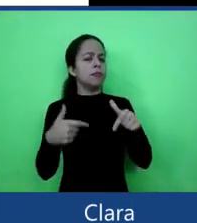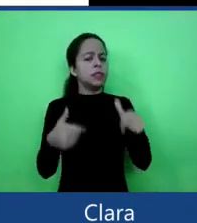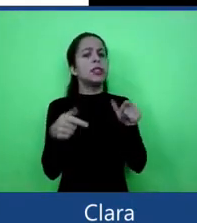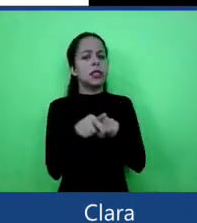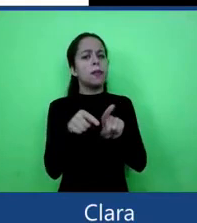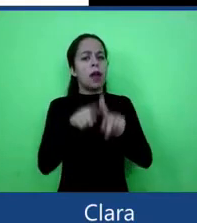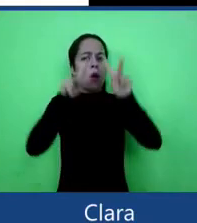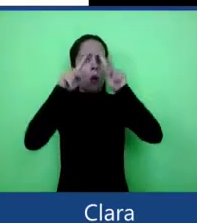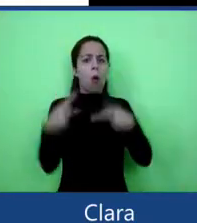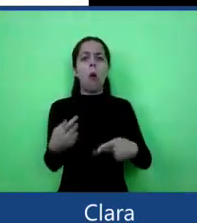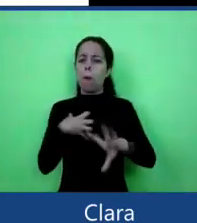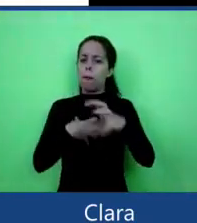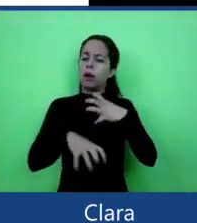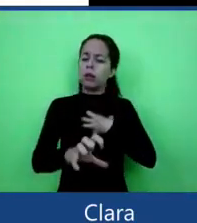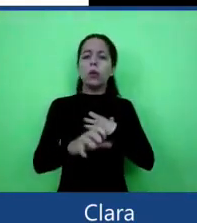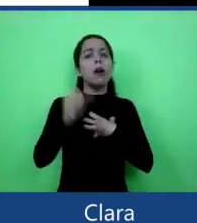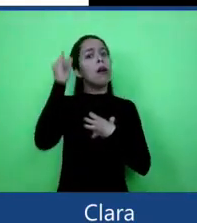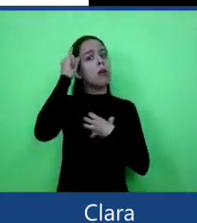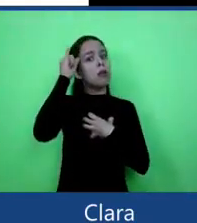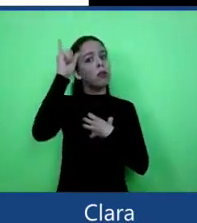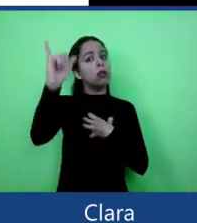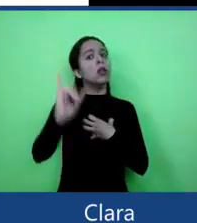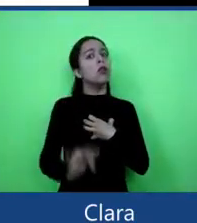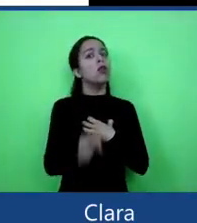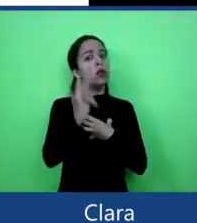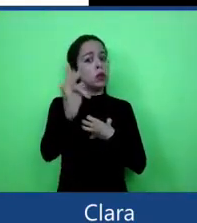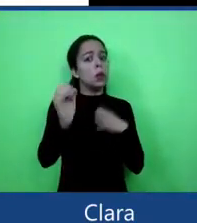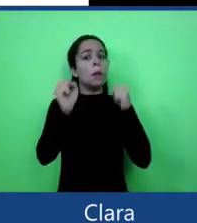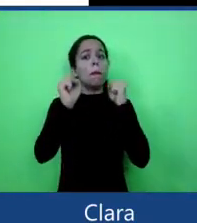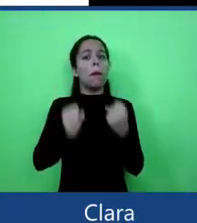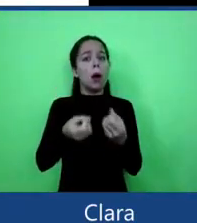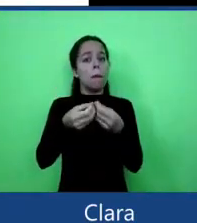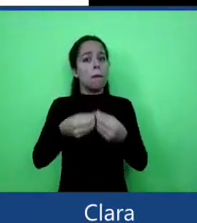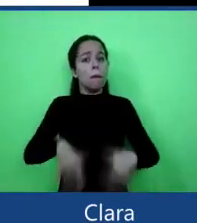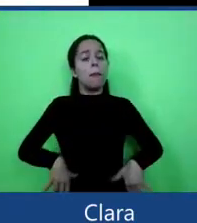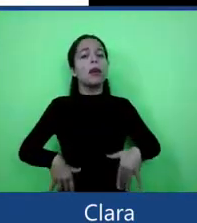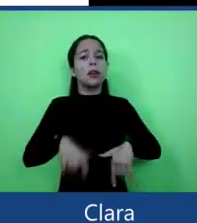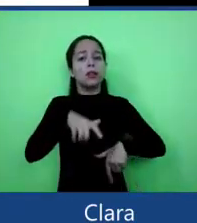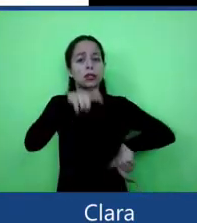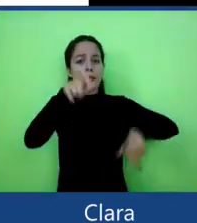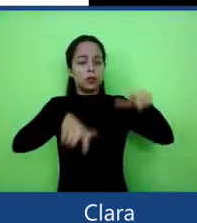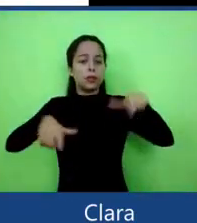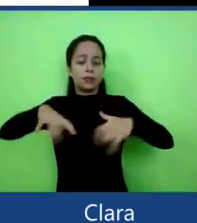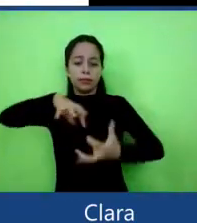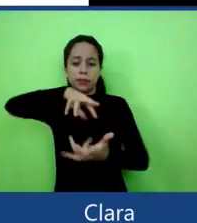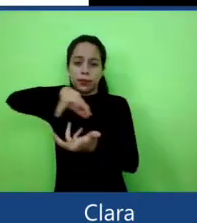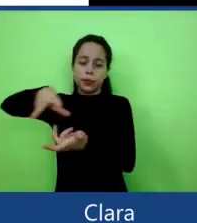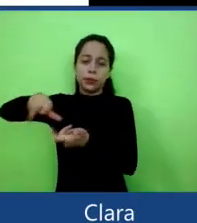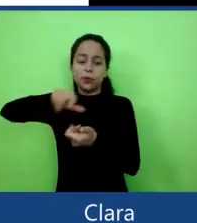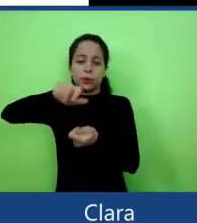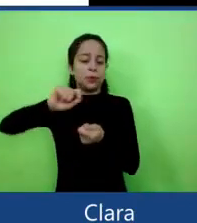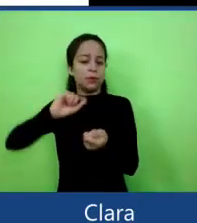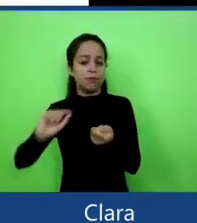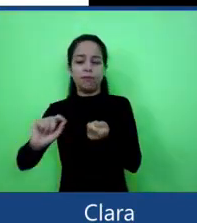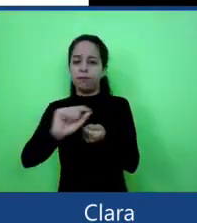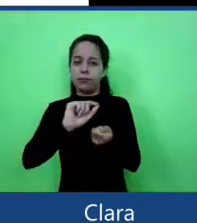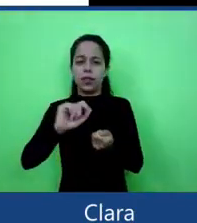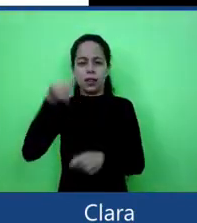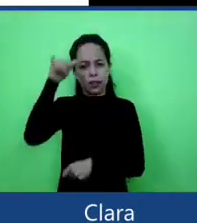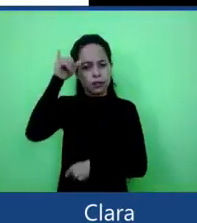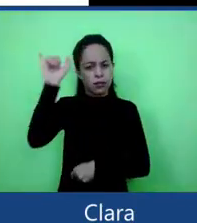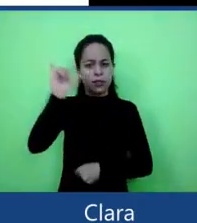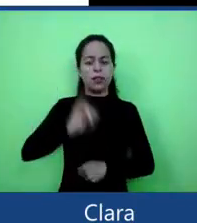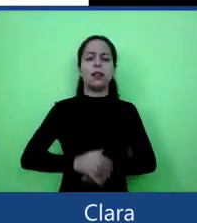evitar que a gente perturbe o sistema terrestre de uma maneira que ele